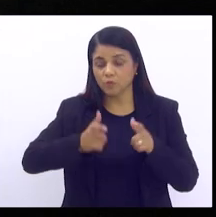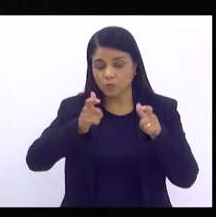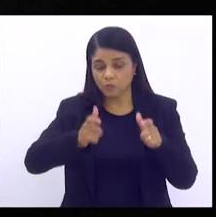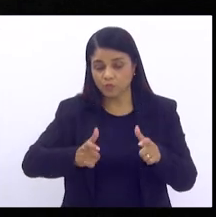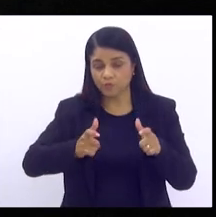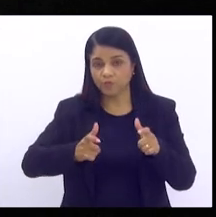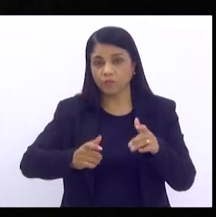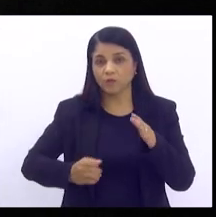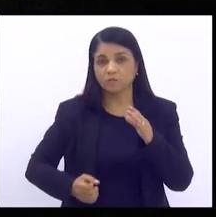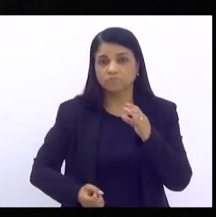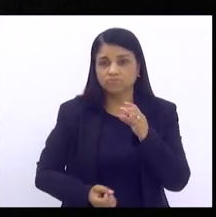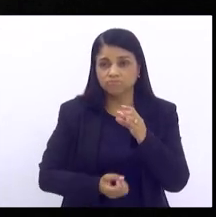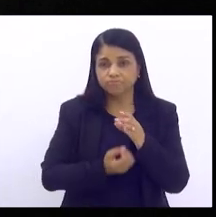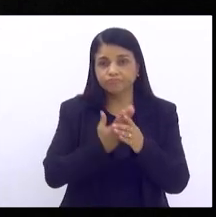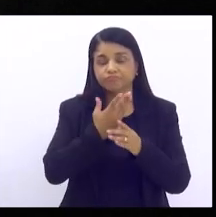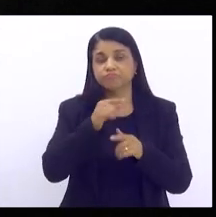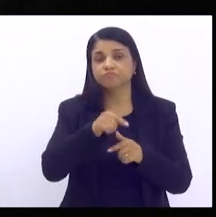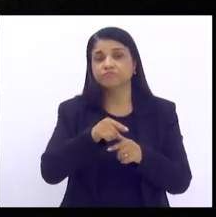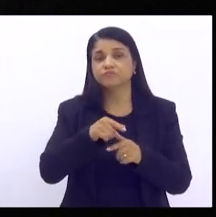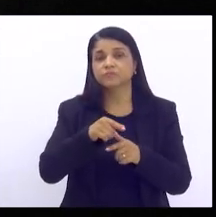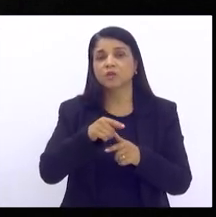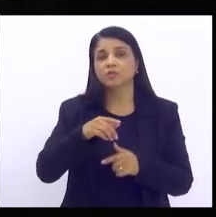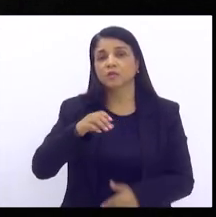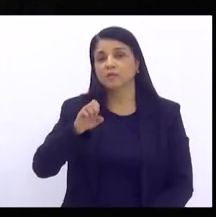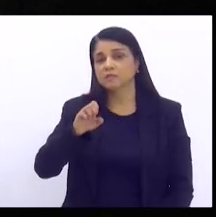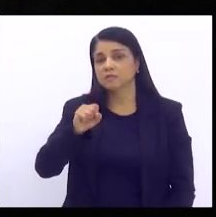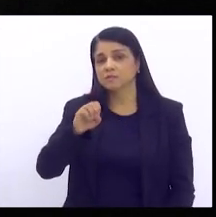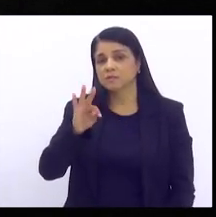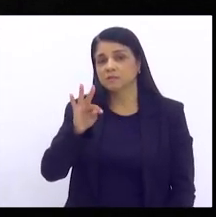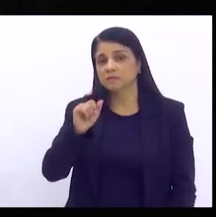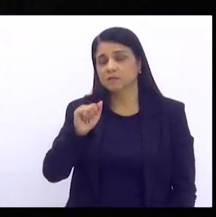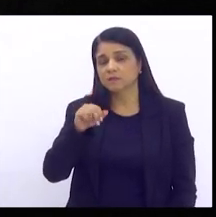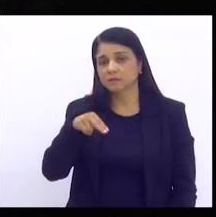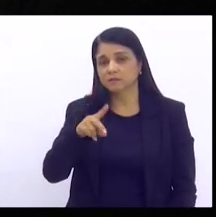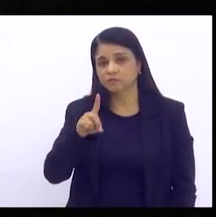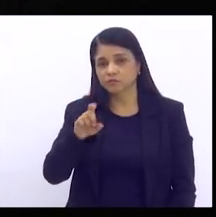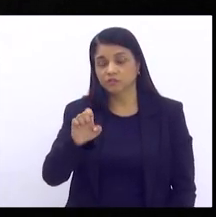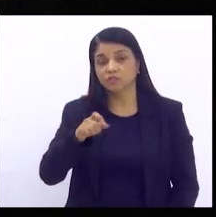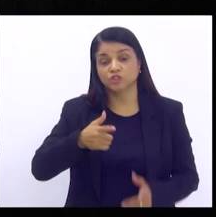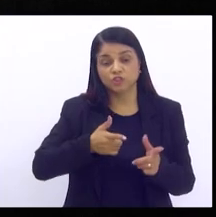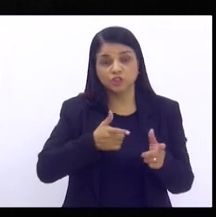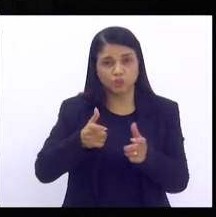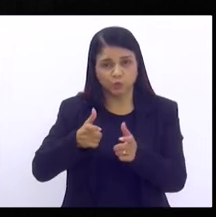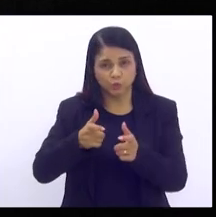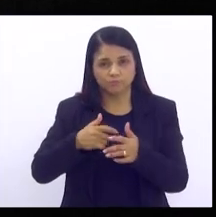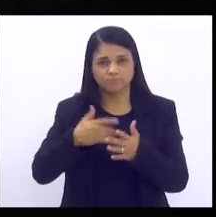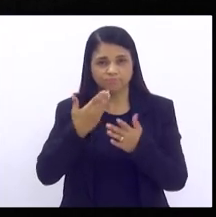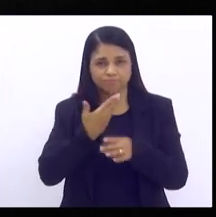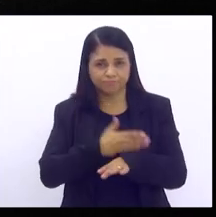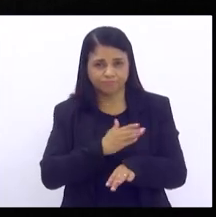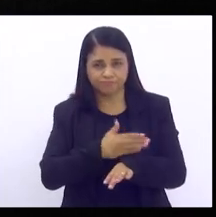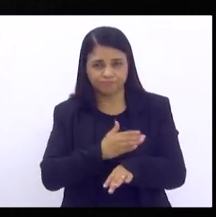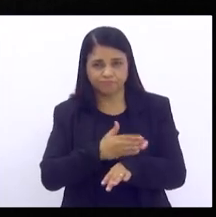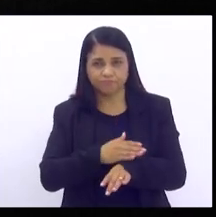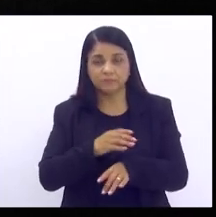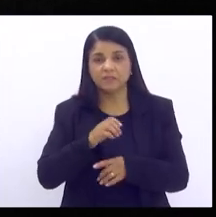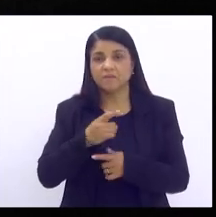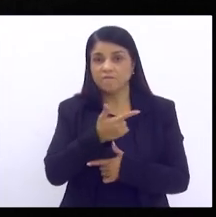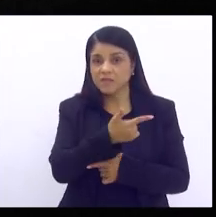tiros em nosso estado, e nos 27 estados da Federação Brasileira,